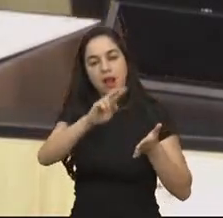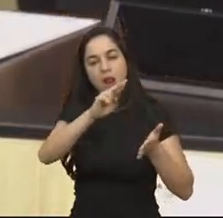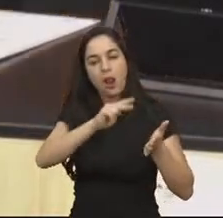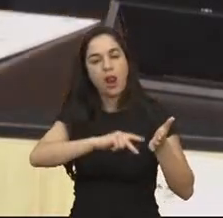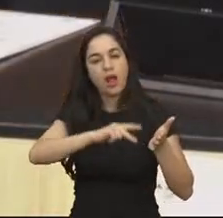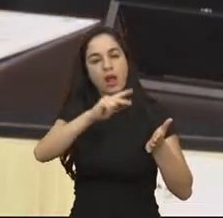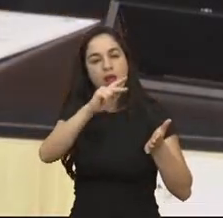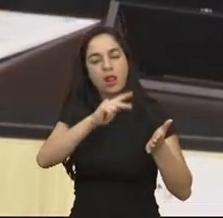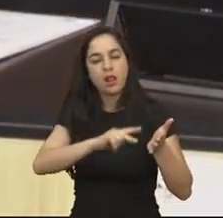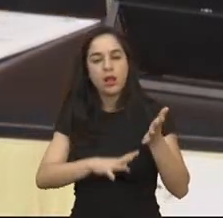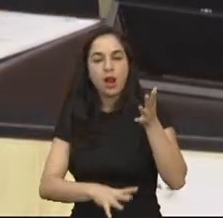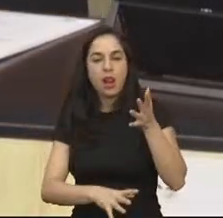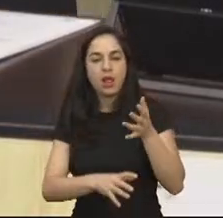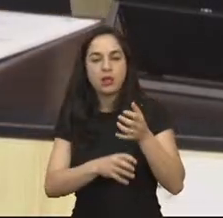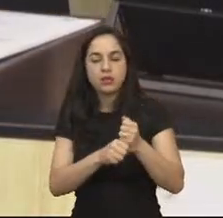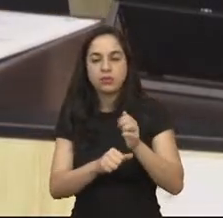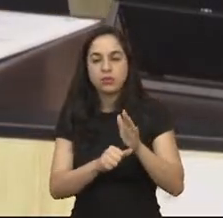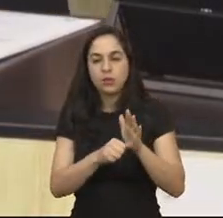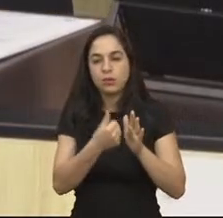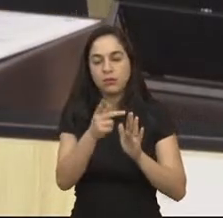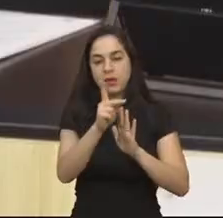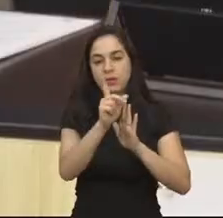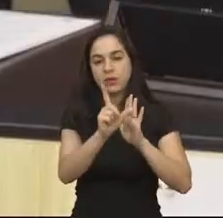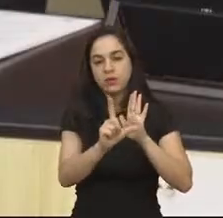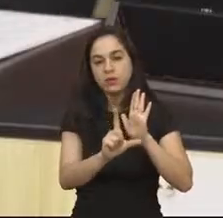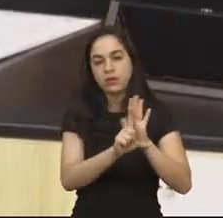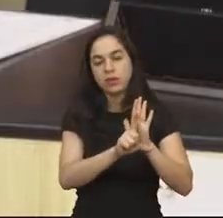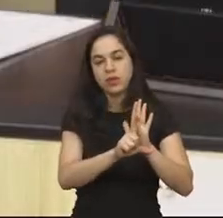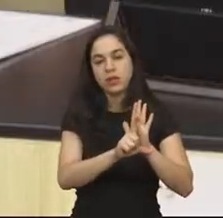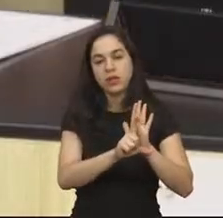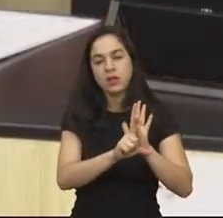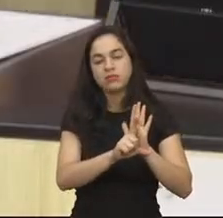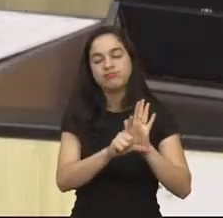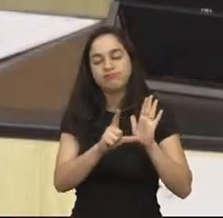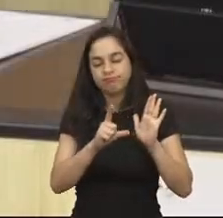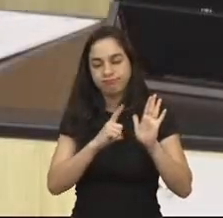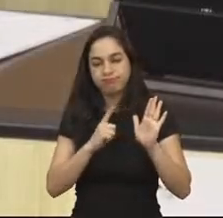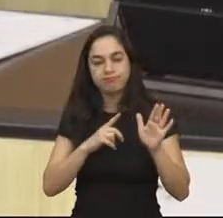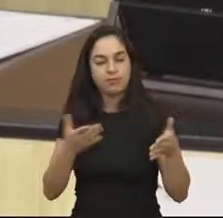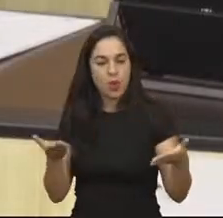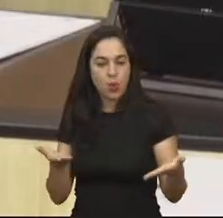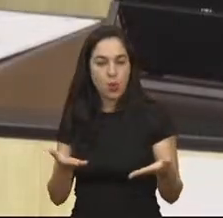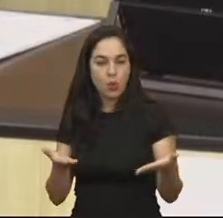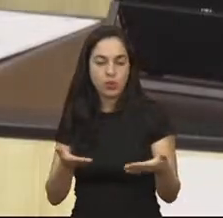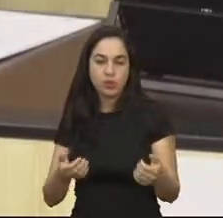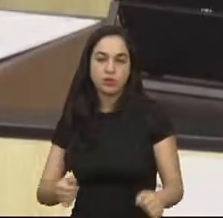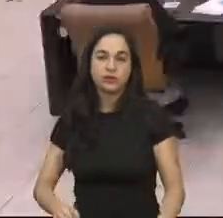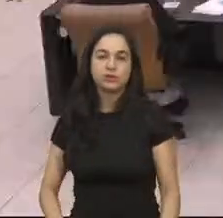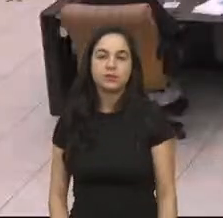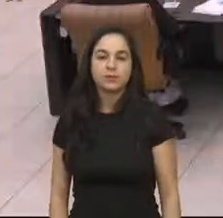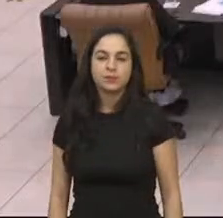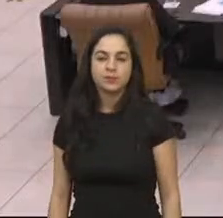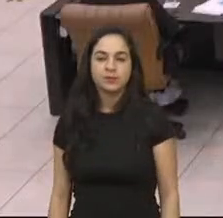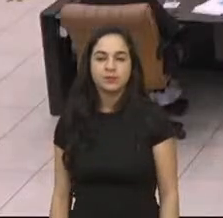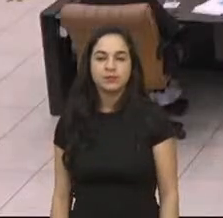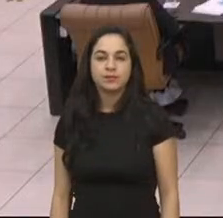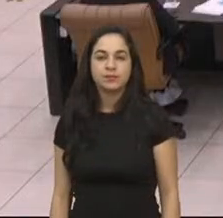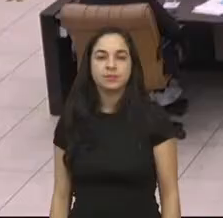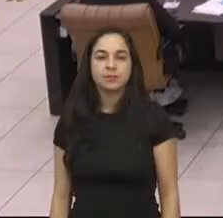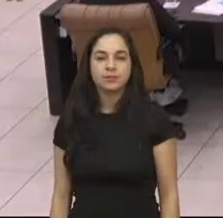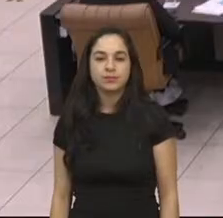à leitura do resumo do primeiro projeto constante da ordem do dia.